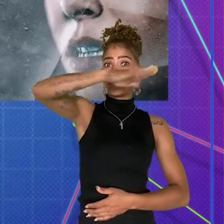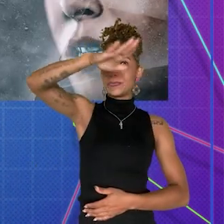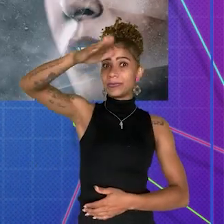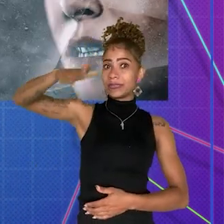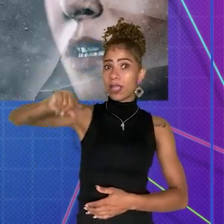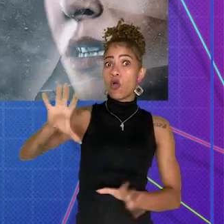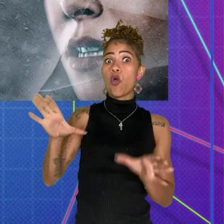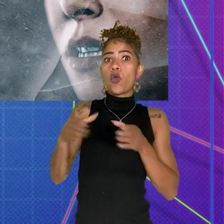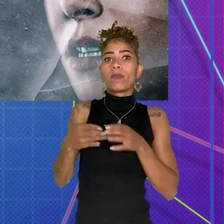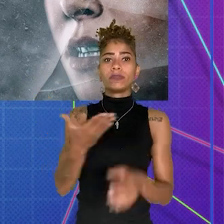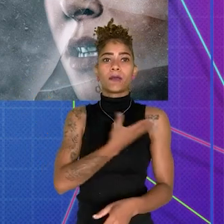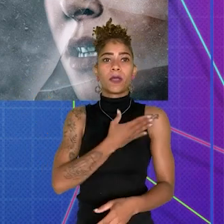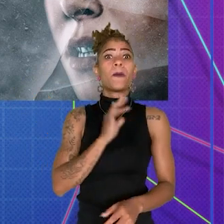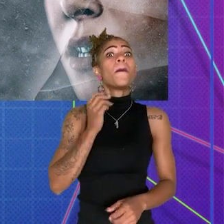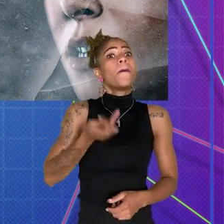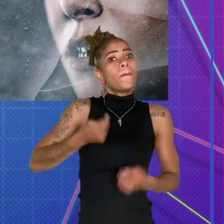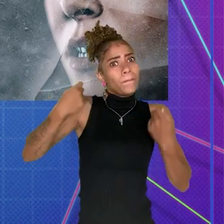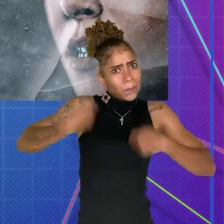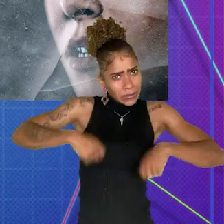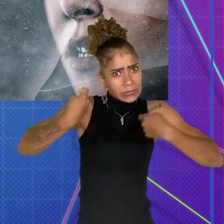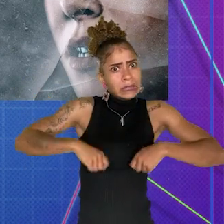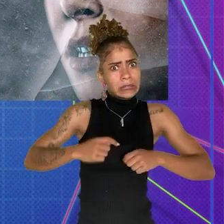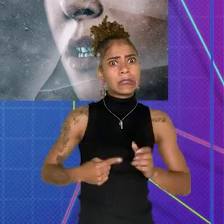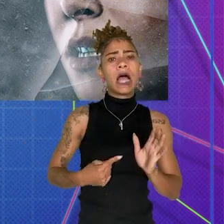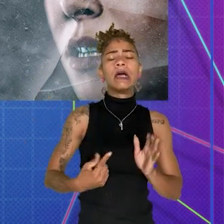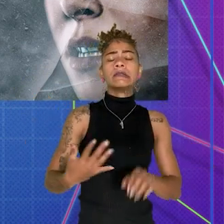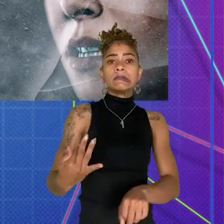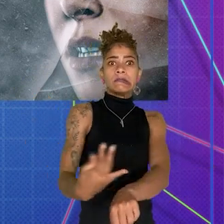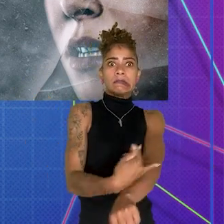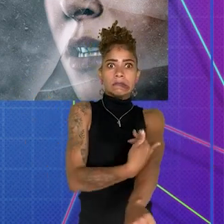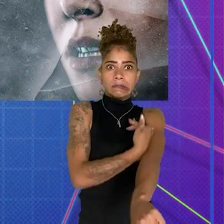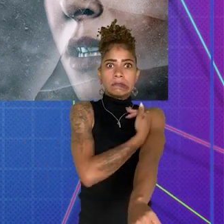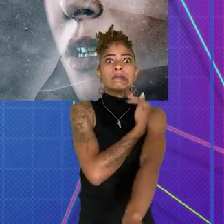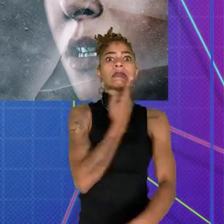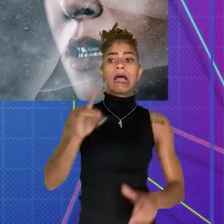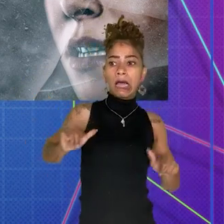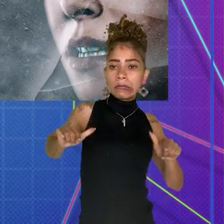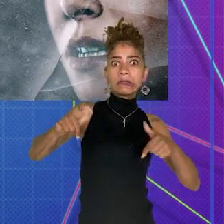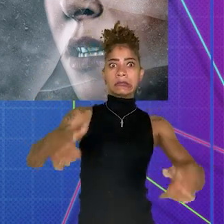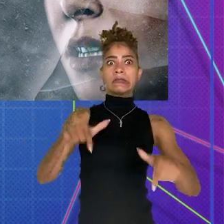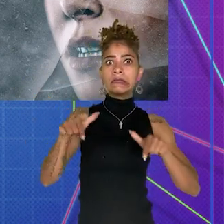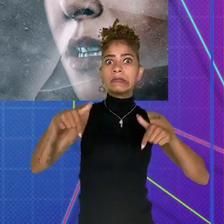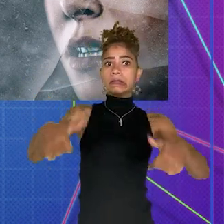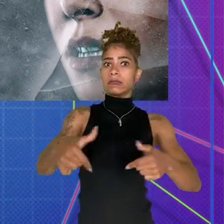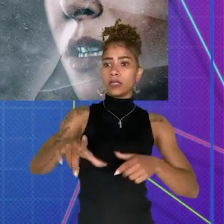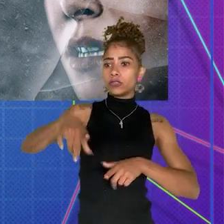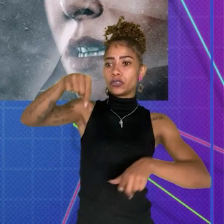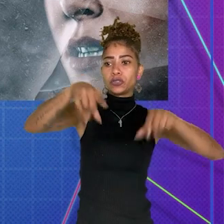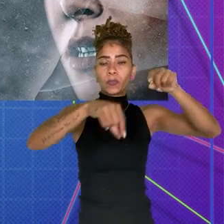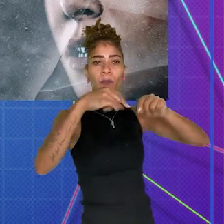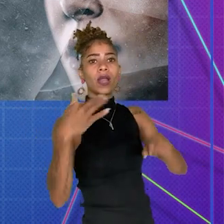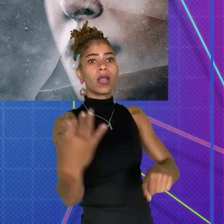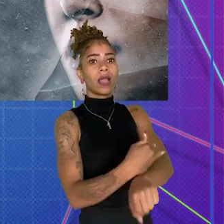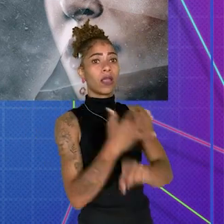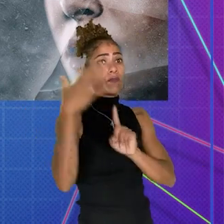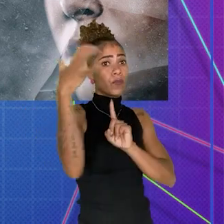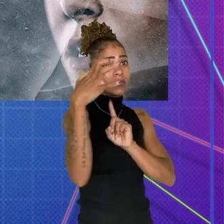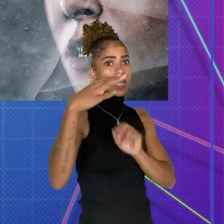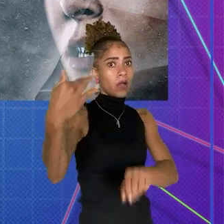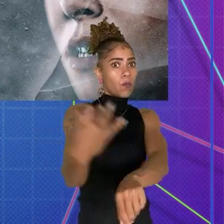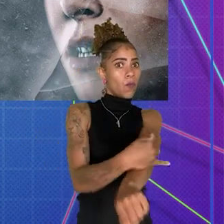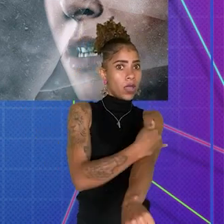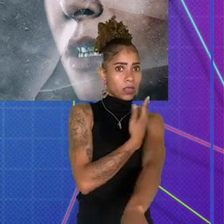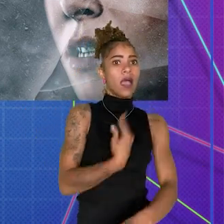montanha isolada, onde um grupo de amigos precisa sobreviver a uma série de eventos sinistros. A escolha do jogador afeta a sobrevivência